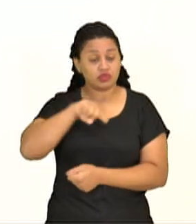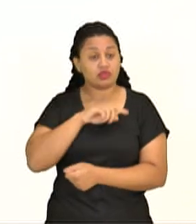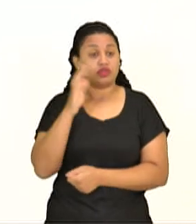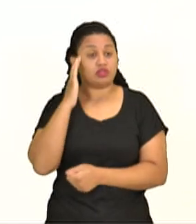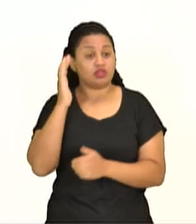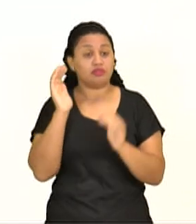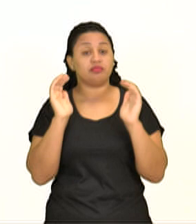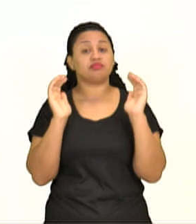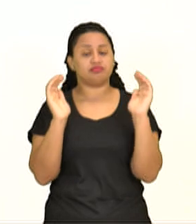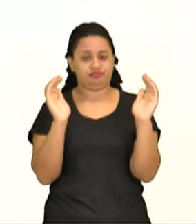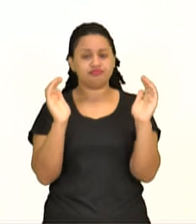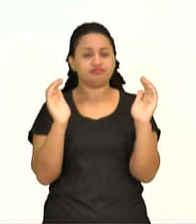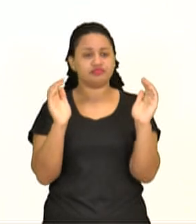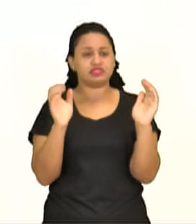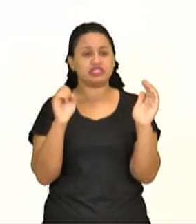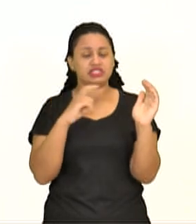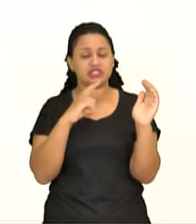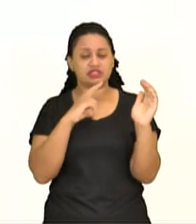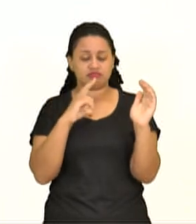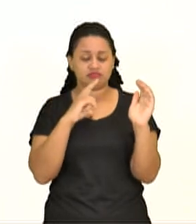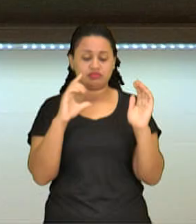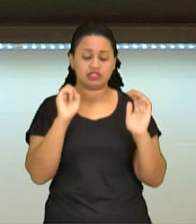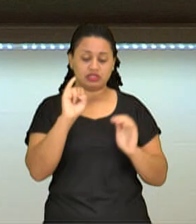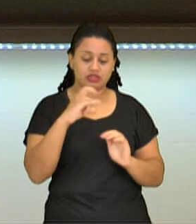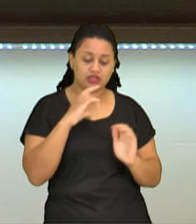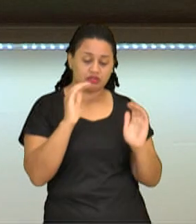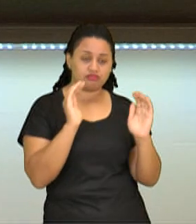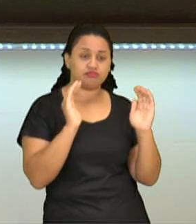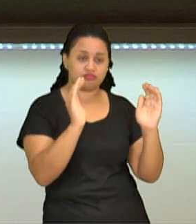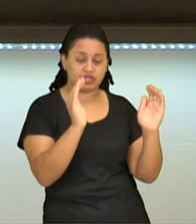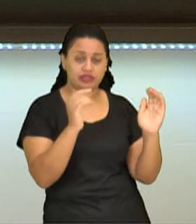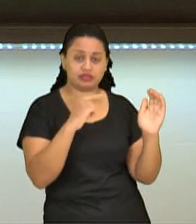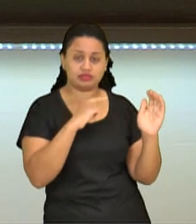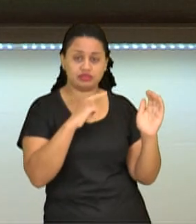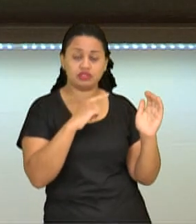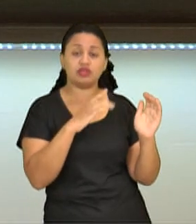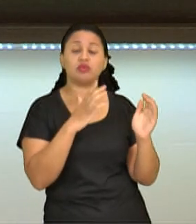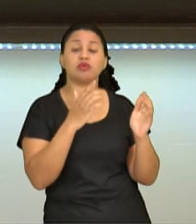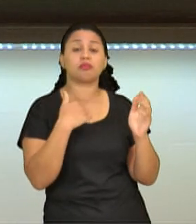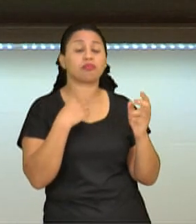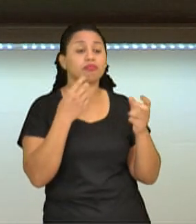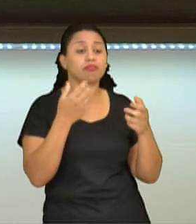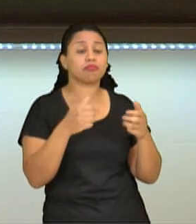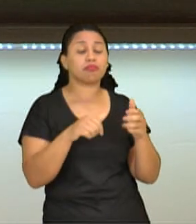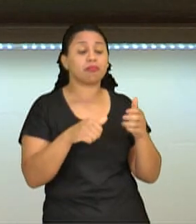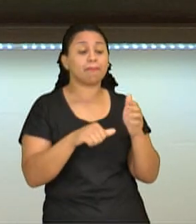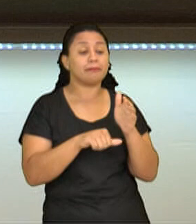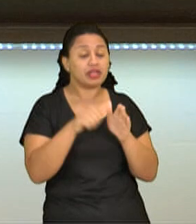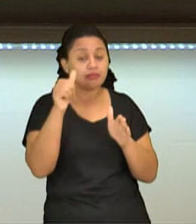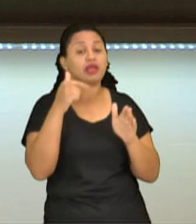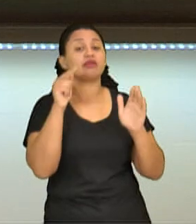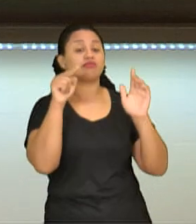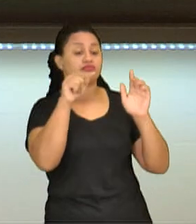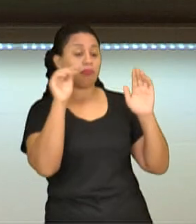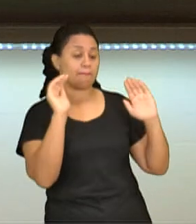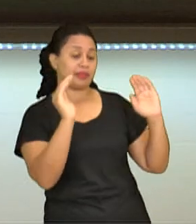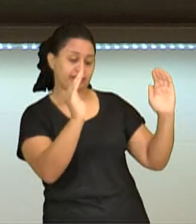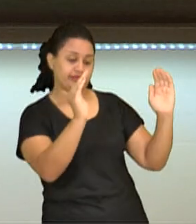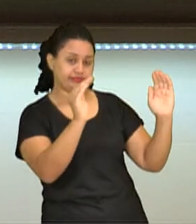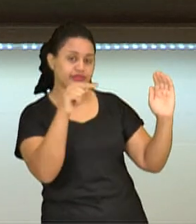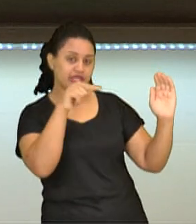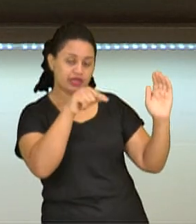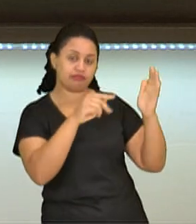quando aparece o parênteses na minha operação, na minha expressão, eu tenho que olhar para ele primeiro, é para ele que eu tenho que